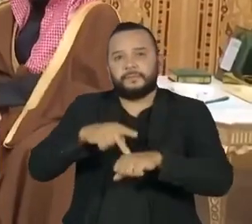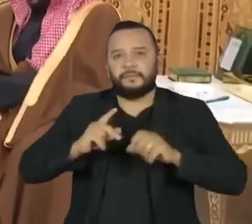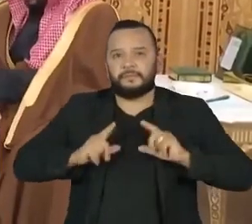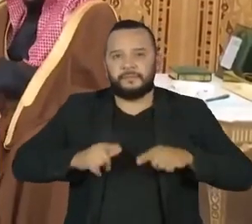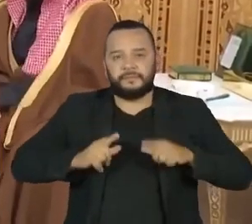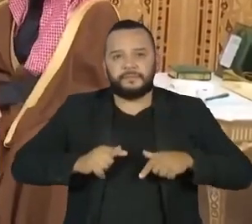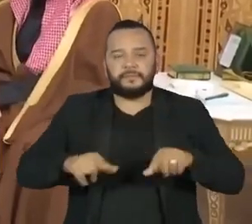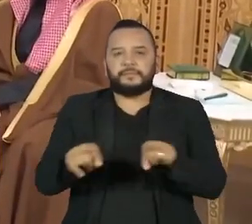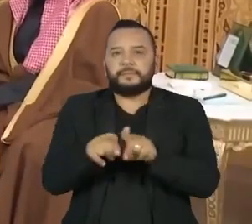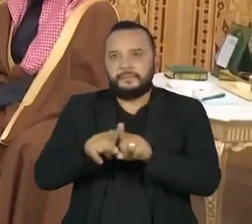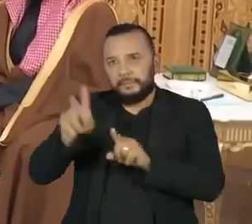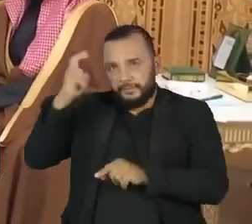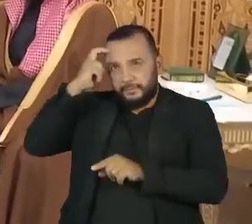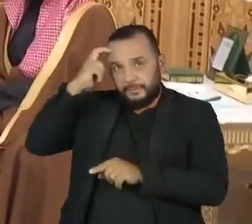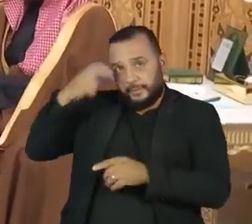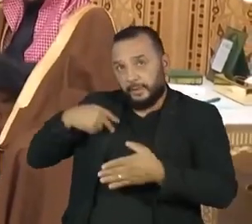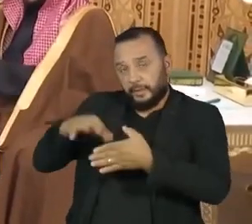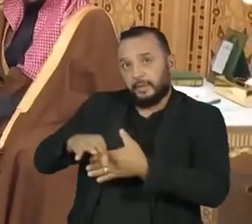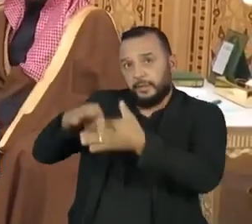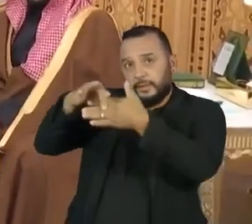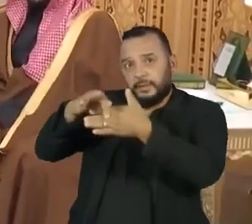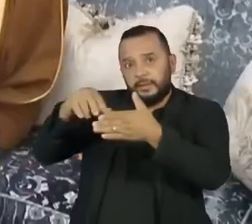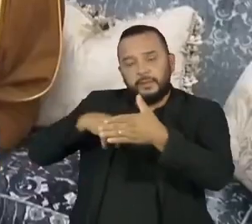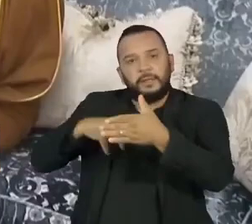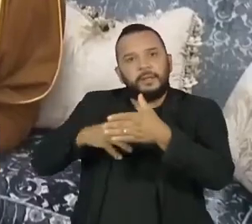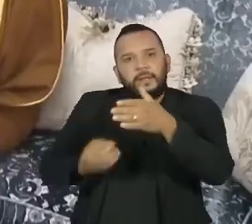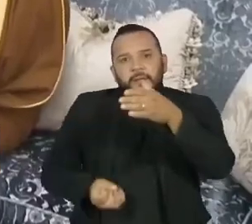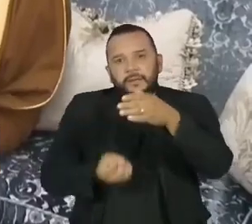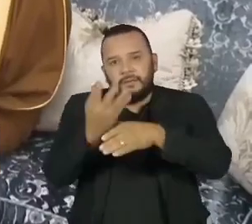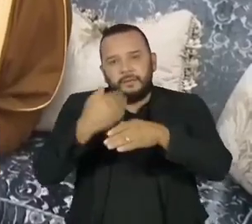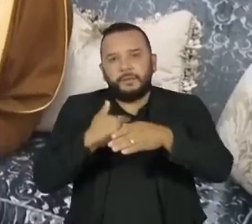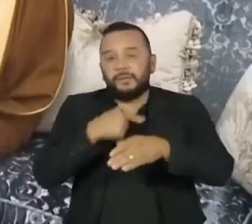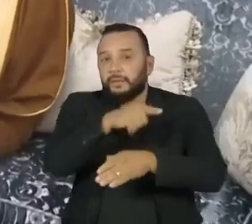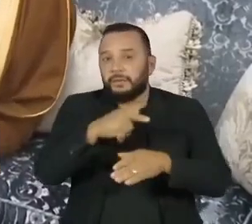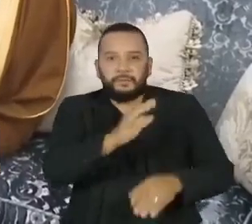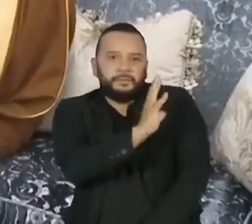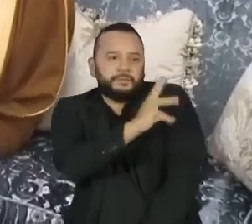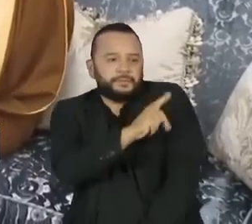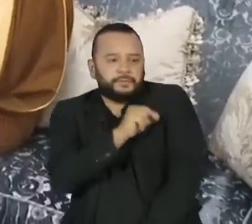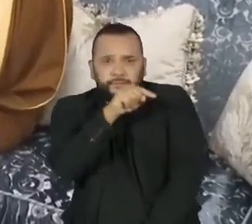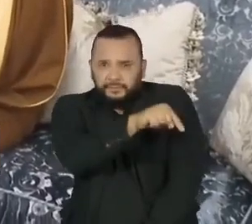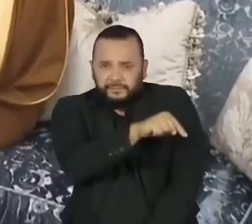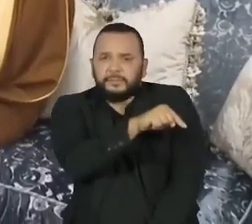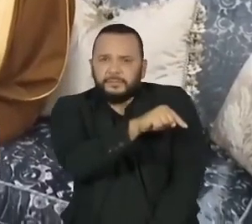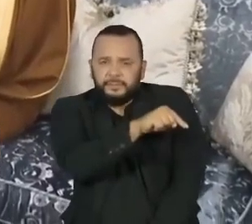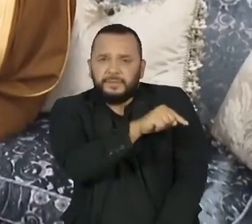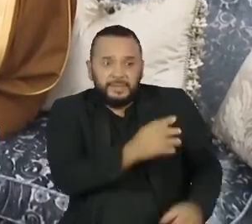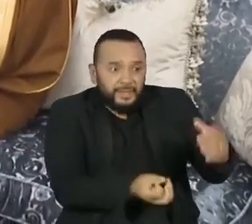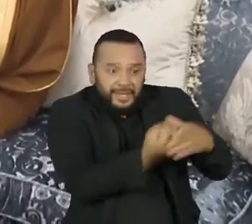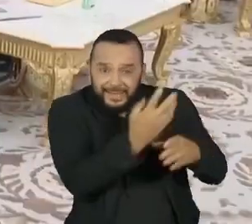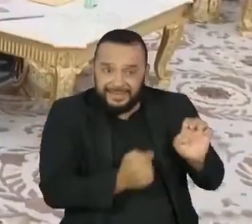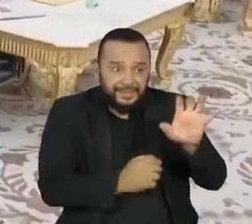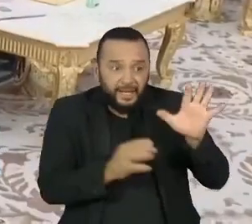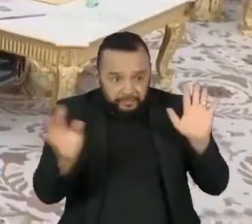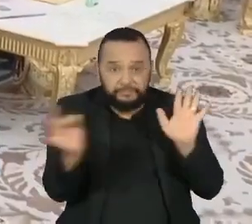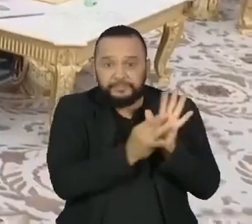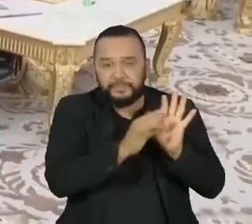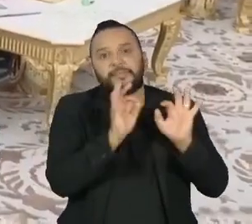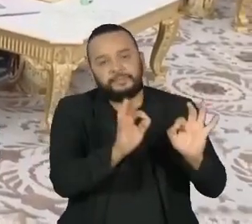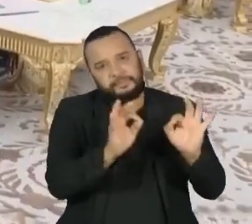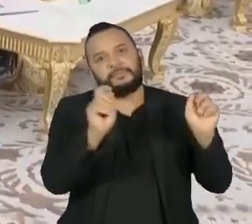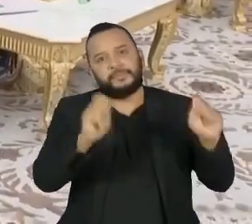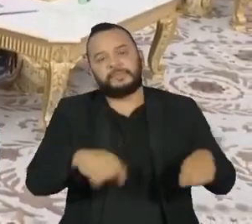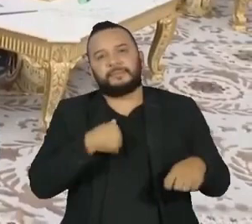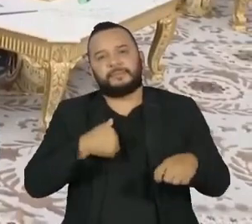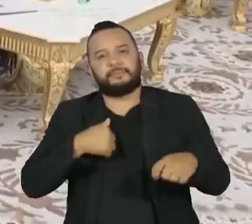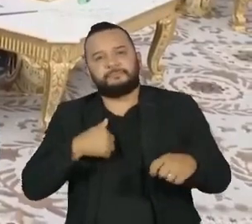Arábia Saudita que é líder Regional colocou a criação de um estado palestino como uma das condições Para retomar a reaproximação tanto com